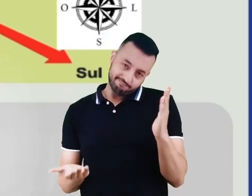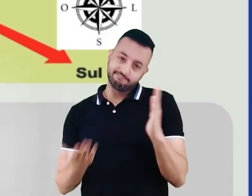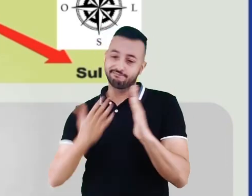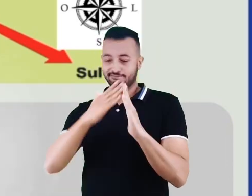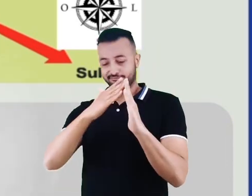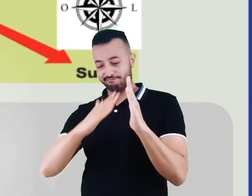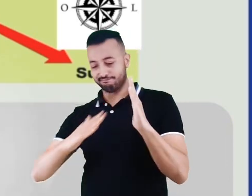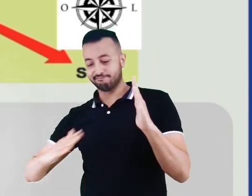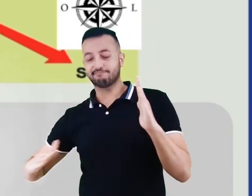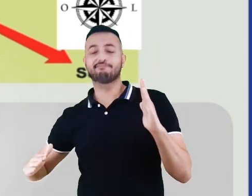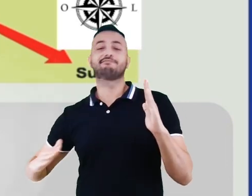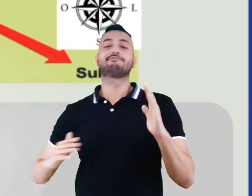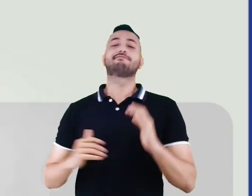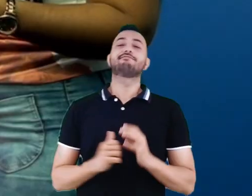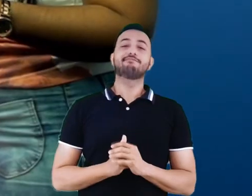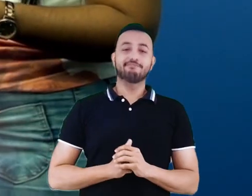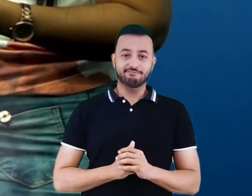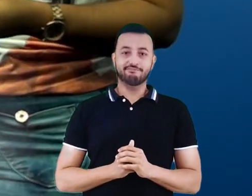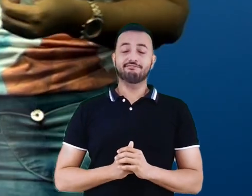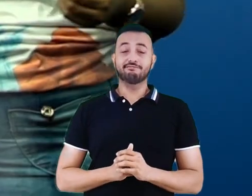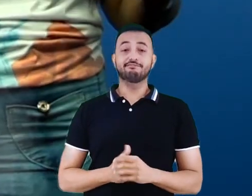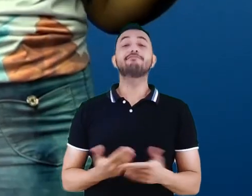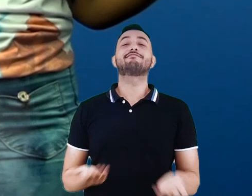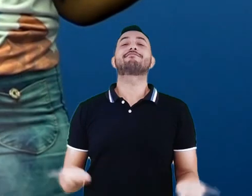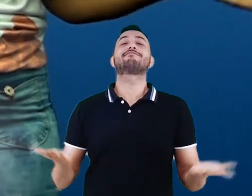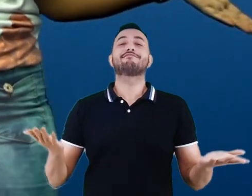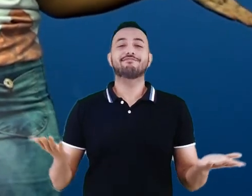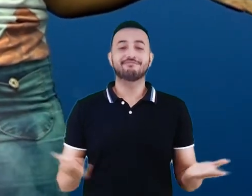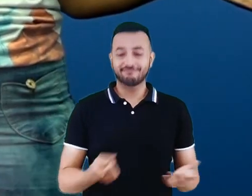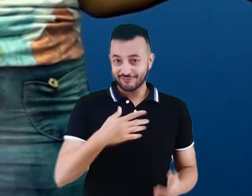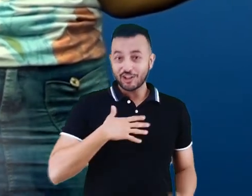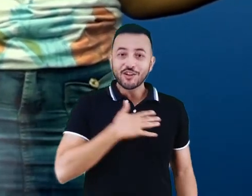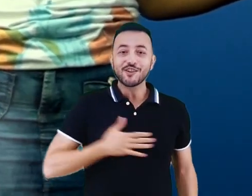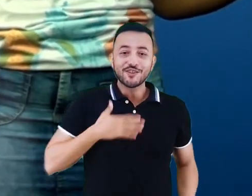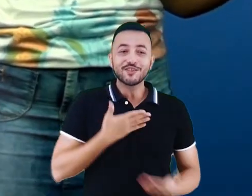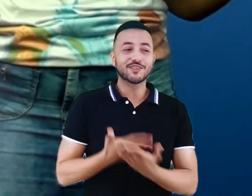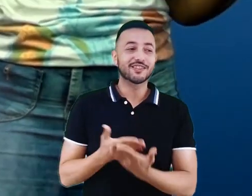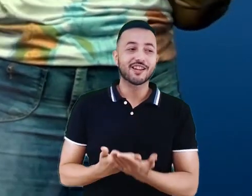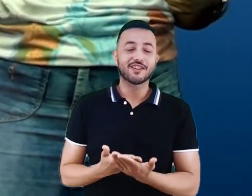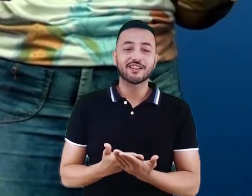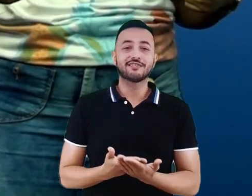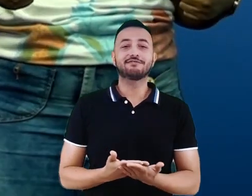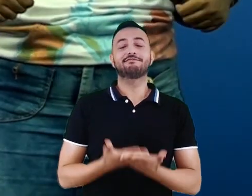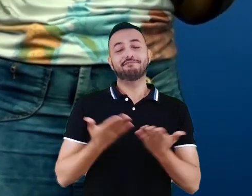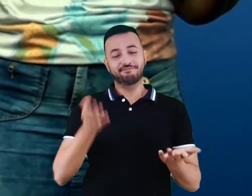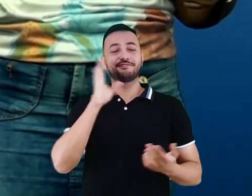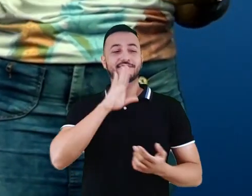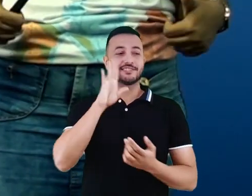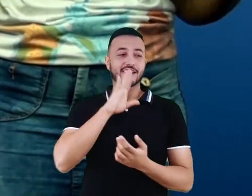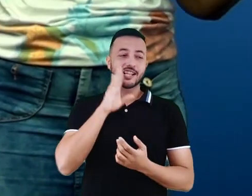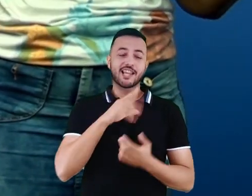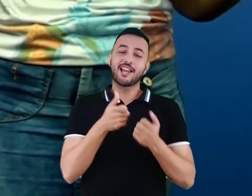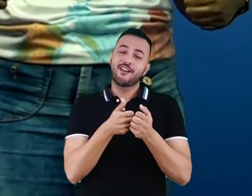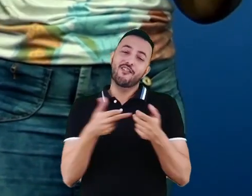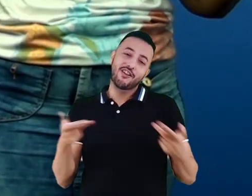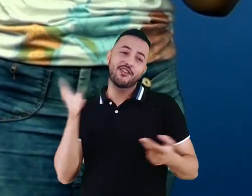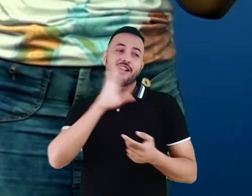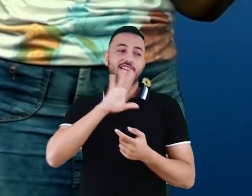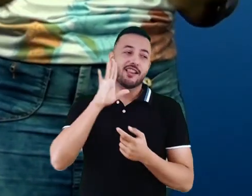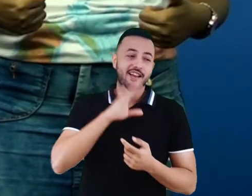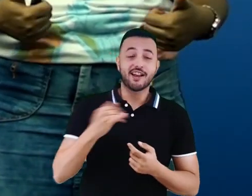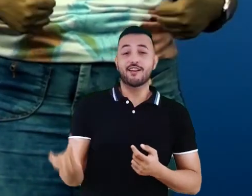forma a sombra. E aí, pessoal, gostaram da aula? bastante legal, muita coisa